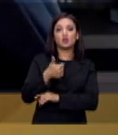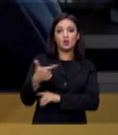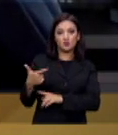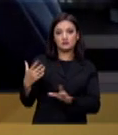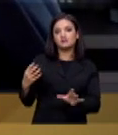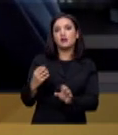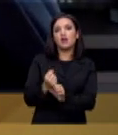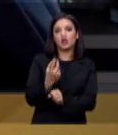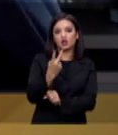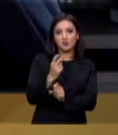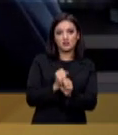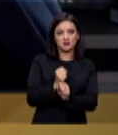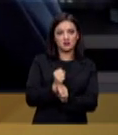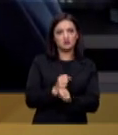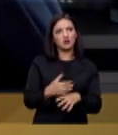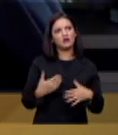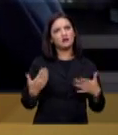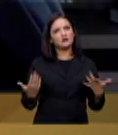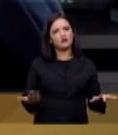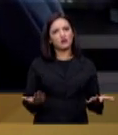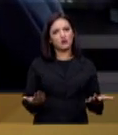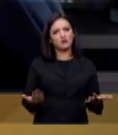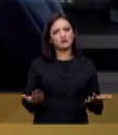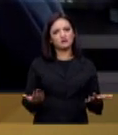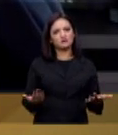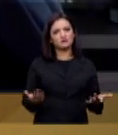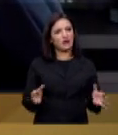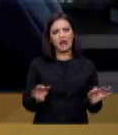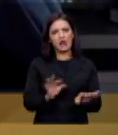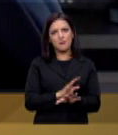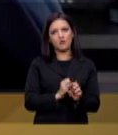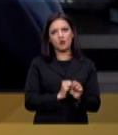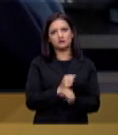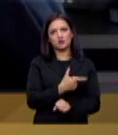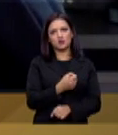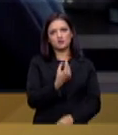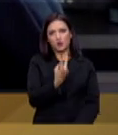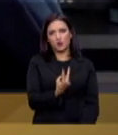esse imbróglio deveria ter terminado em 2012.